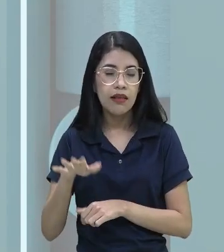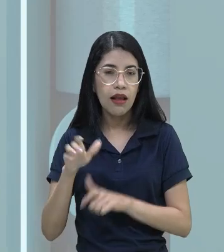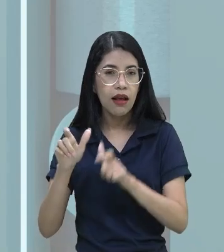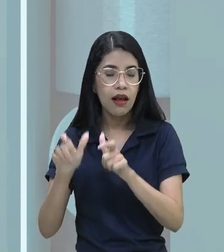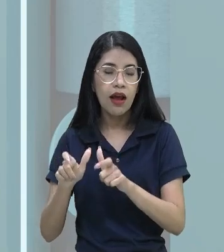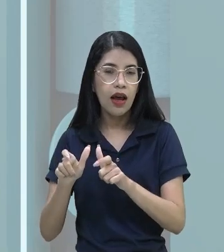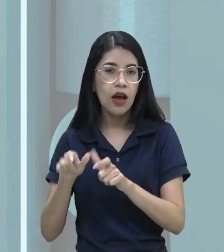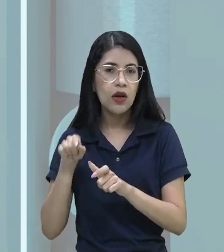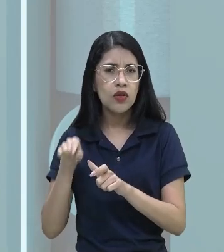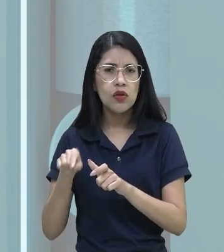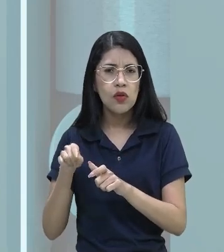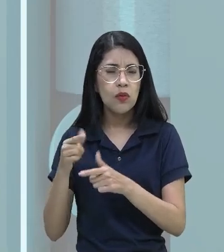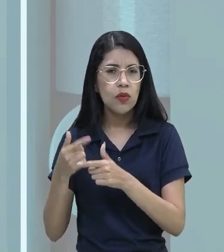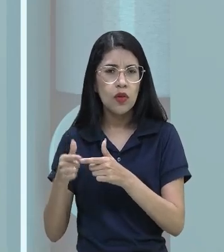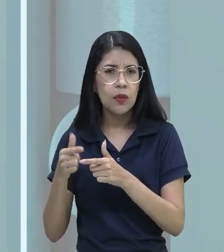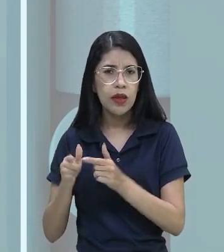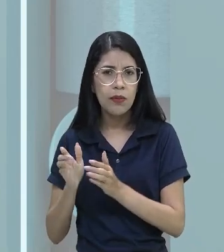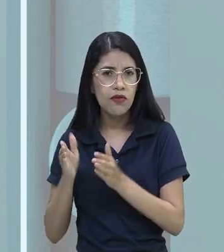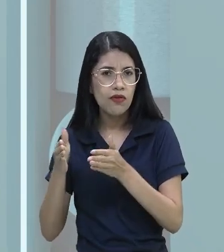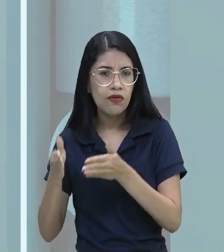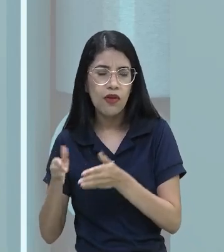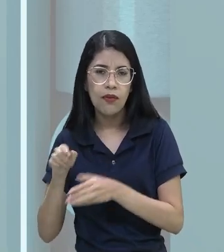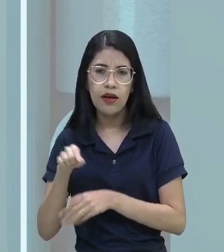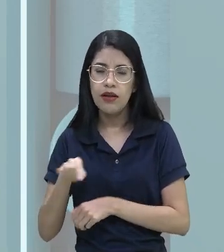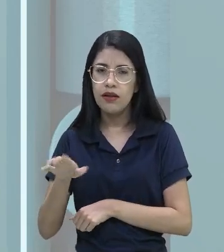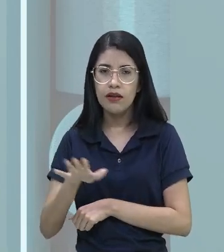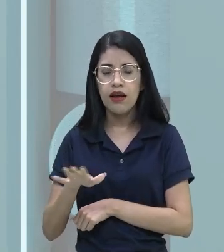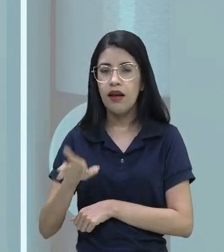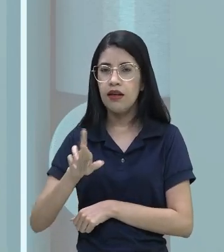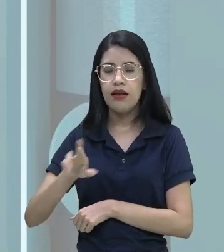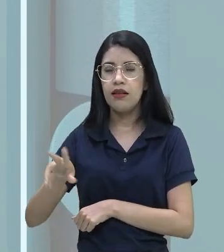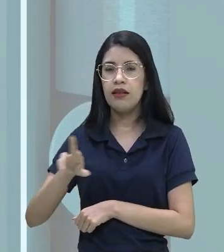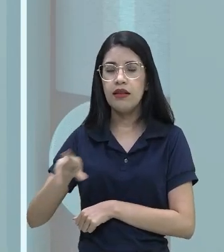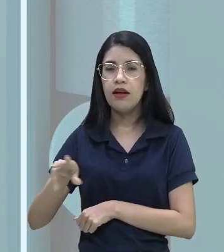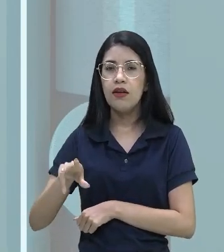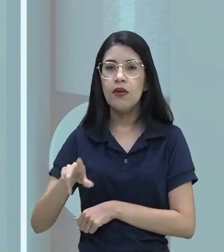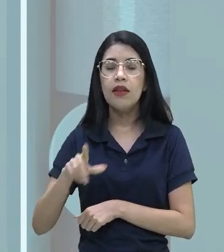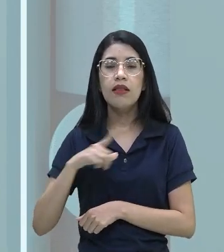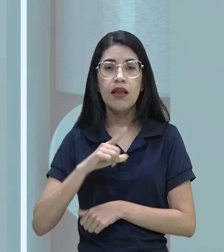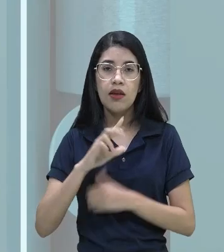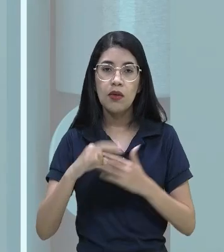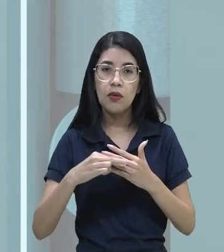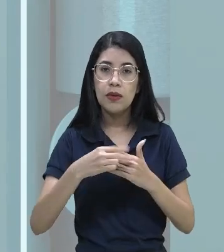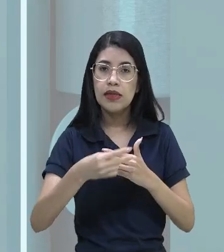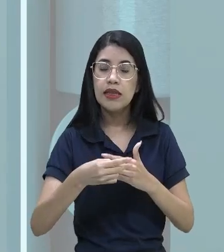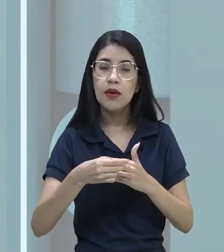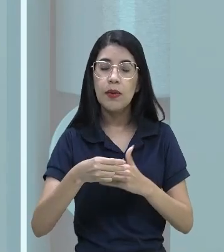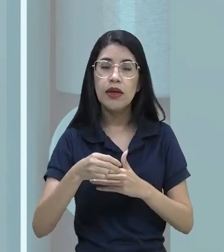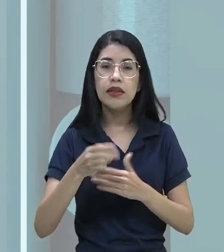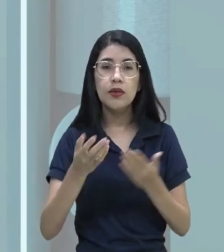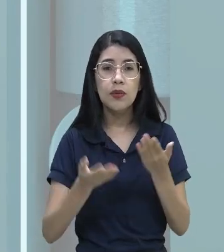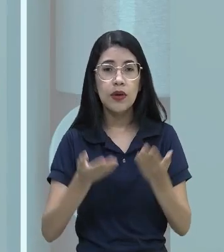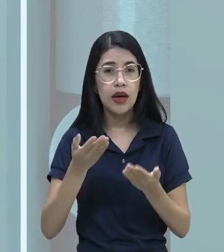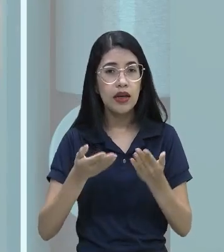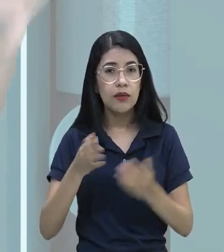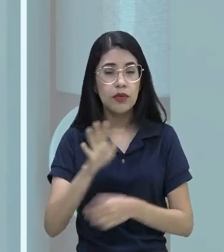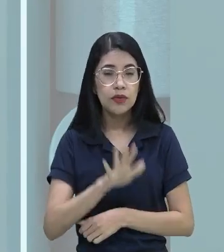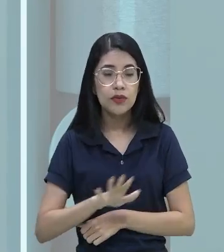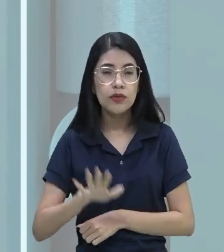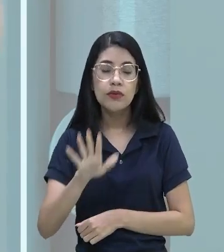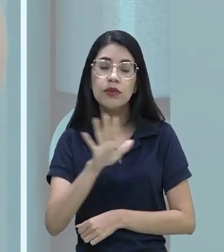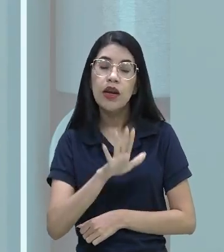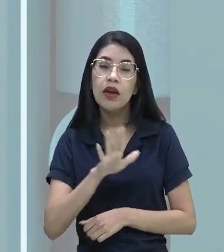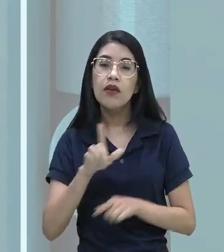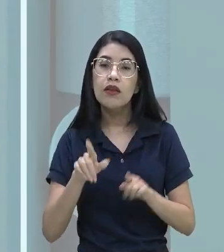não vai ficar restrito àquele ambiente, àquela região. Isso vai gerar um desequilíbrio, e o desequilíbrio